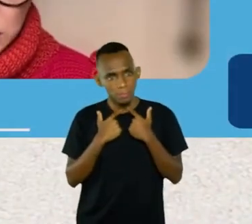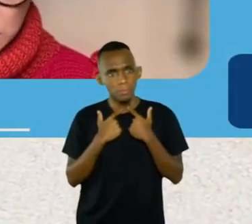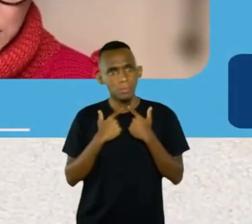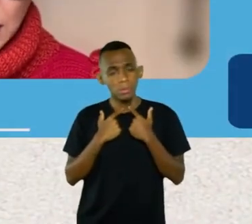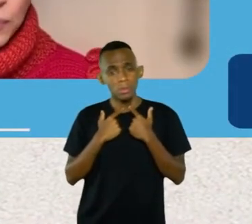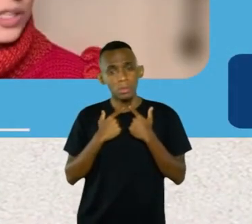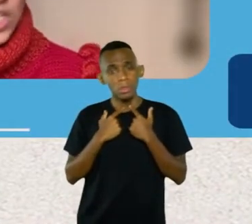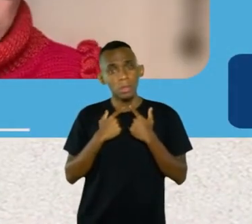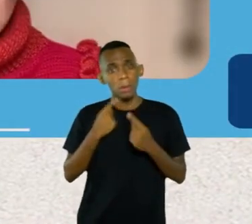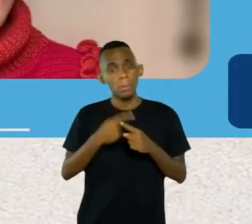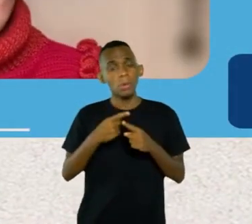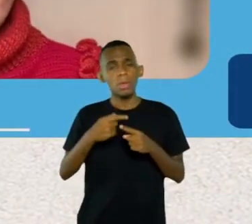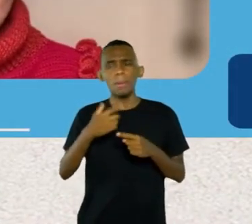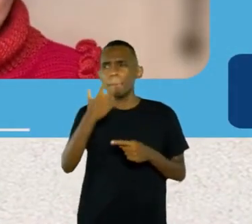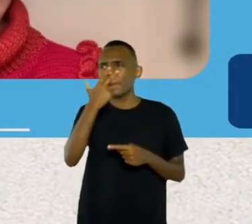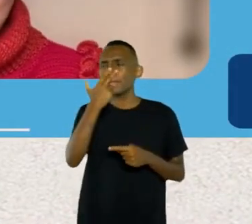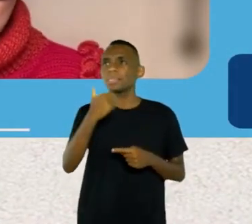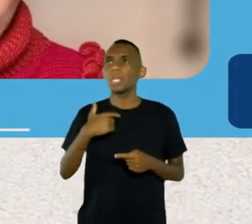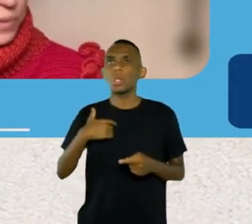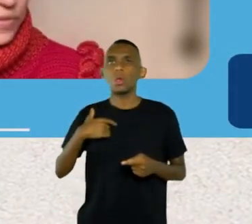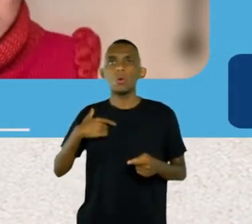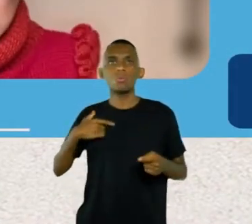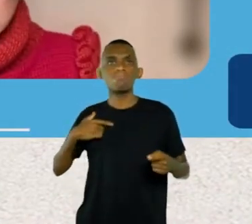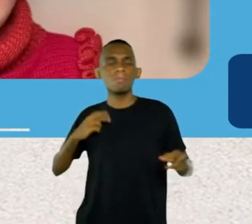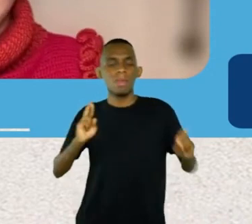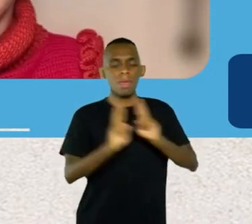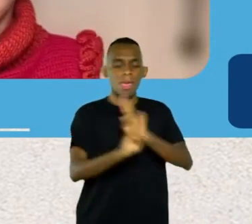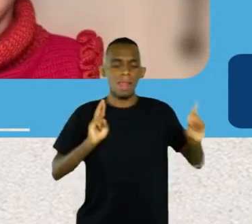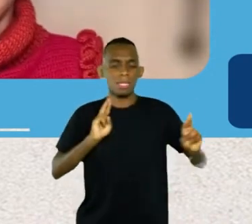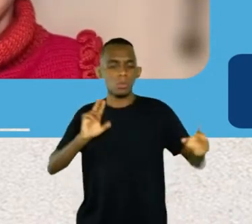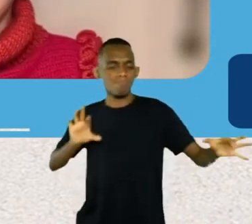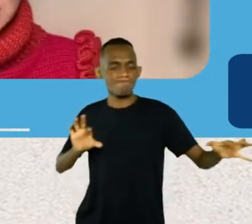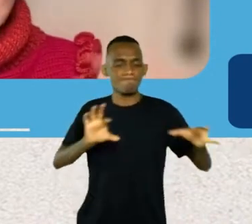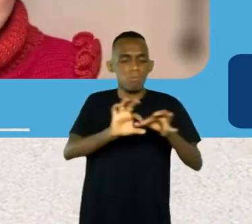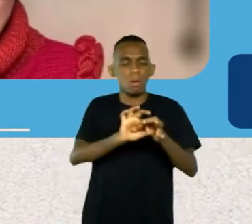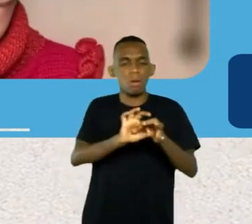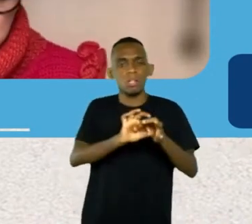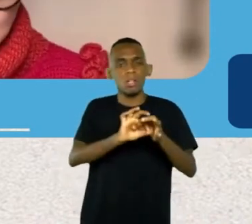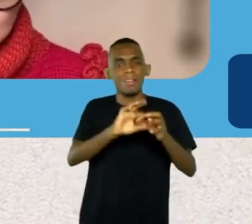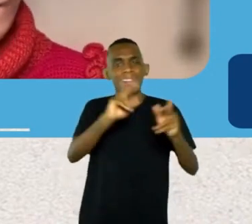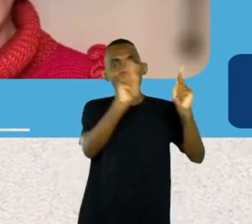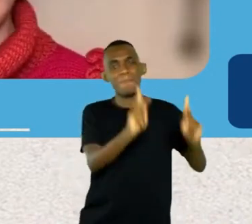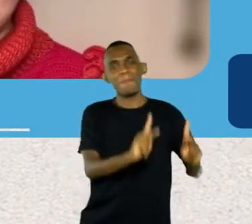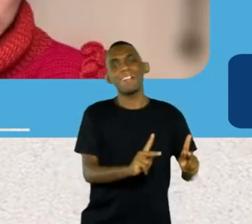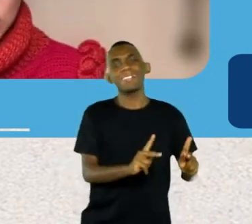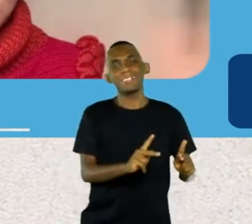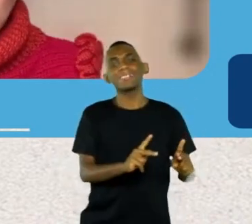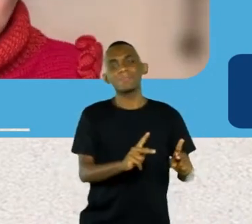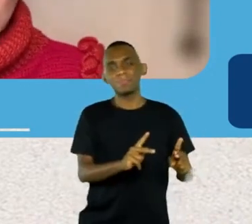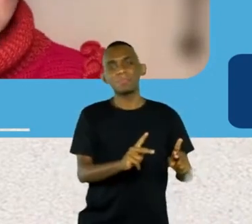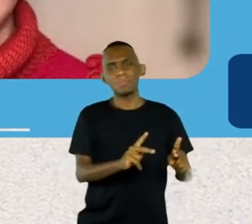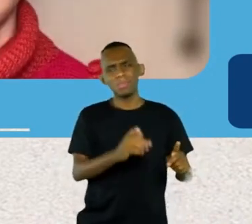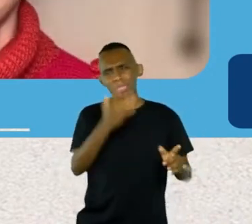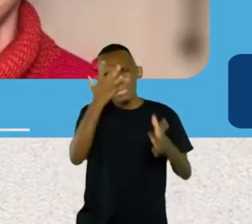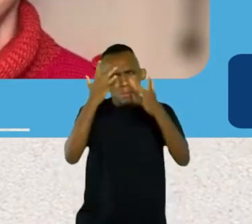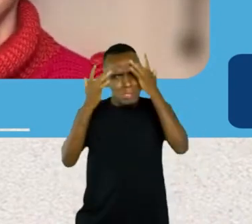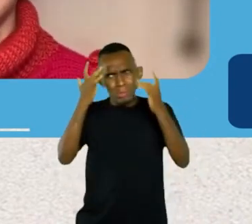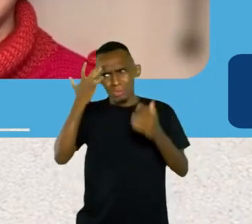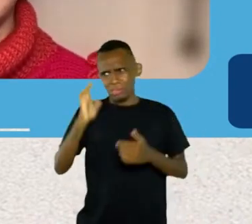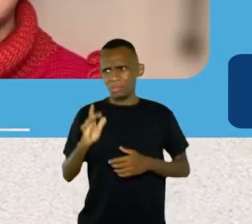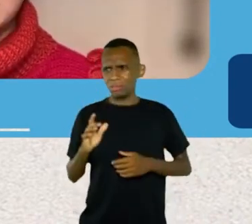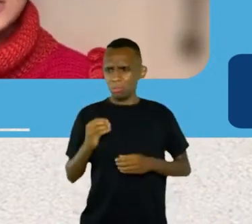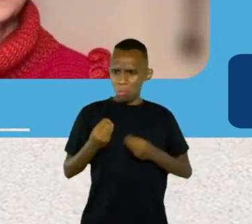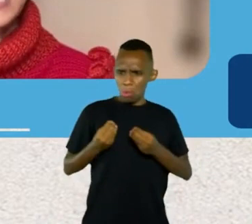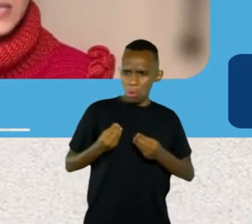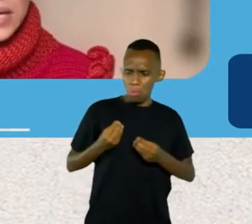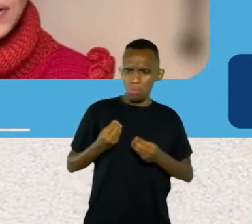com a Paz, né? Quando a gente se casa, a gente não troca de nome. Eu fiz isso no meu primeiro casamento e ninguém acha estranho a gente trocar o nosso sobrenome. E